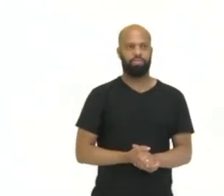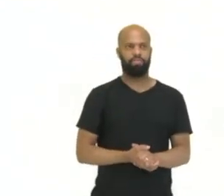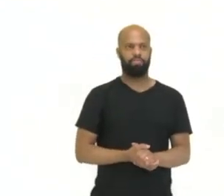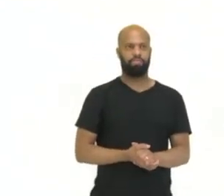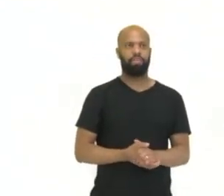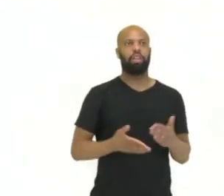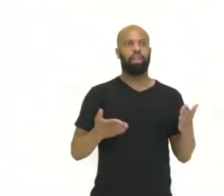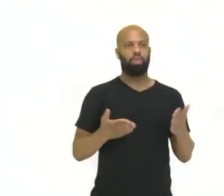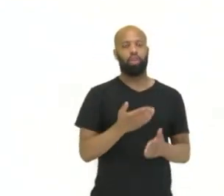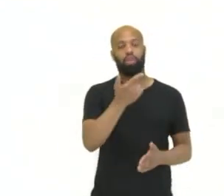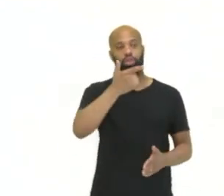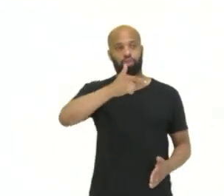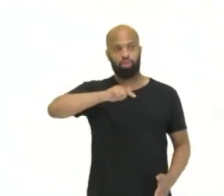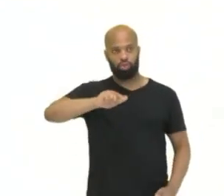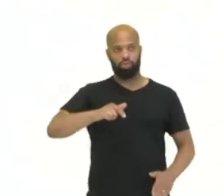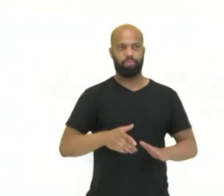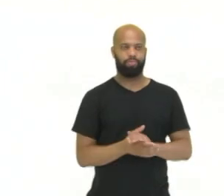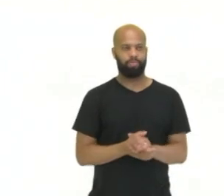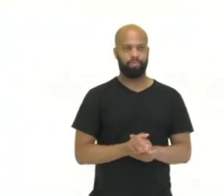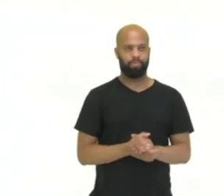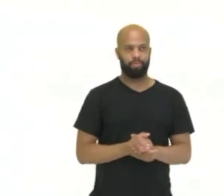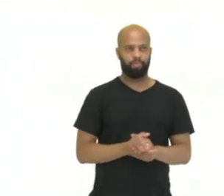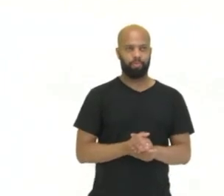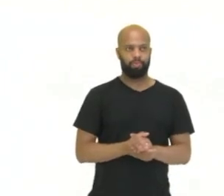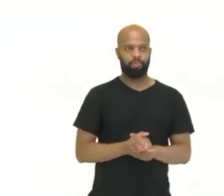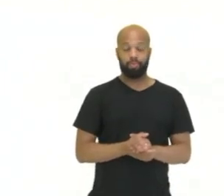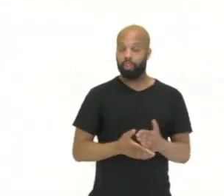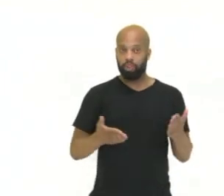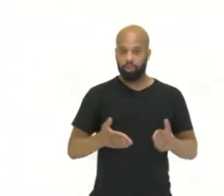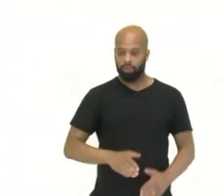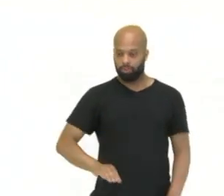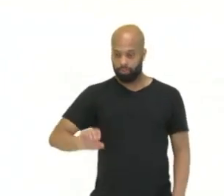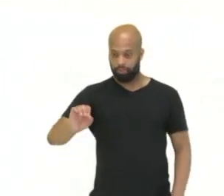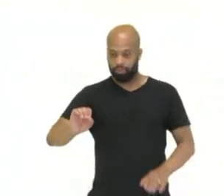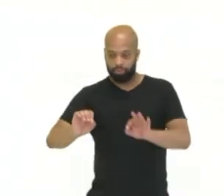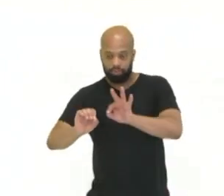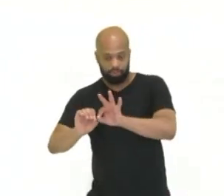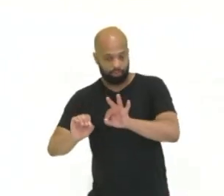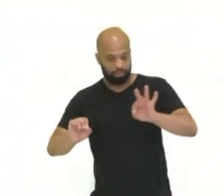Pronto, recomeça o desenho. Faz uma linha do O até o C.